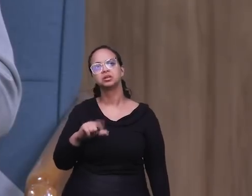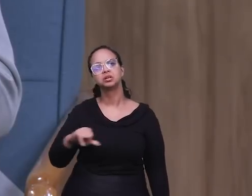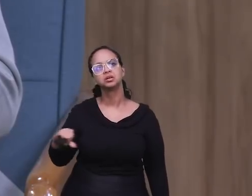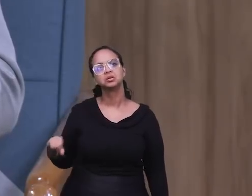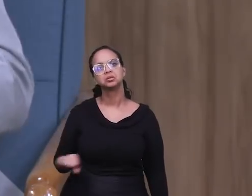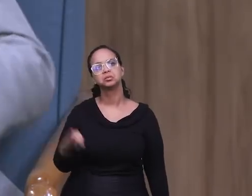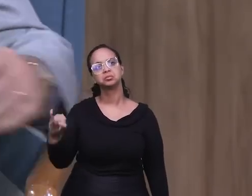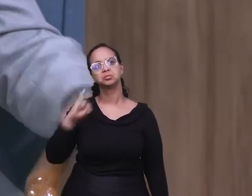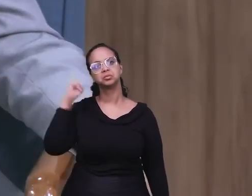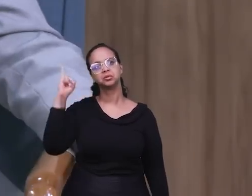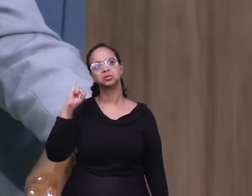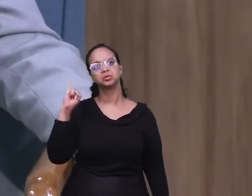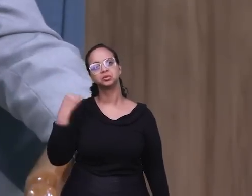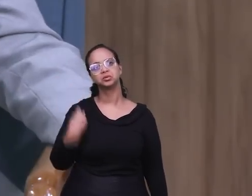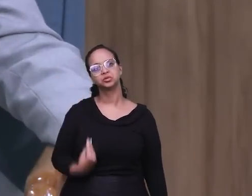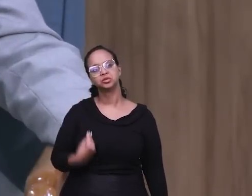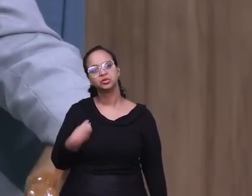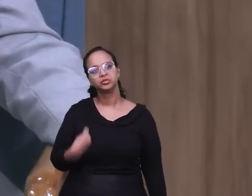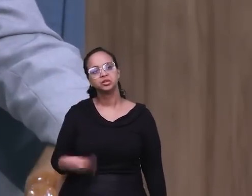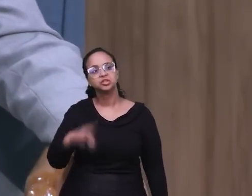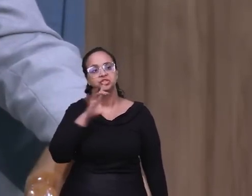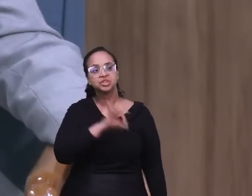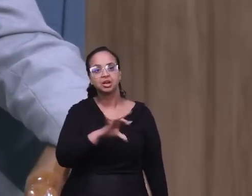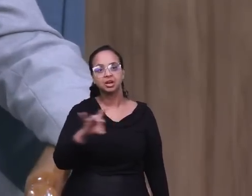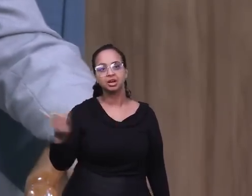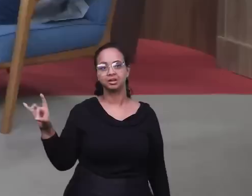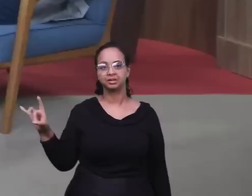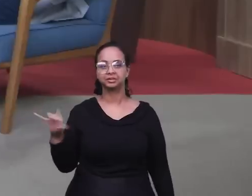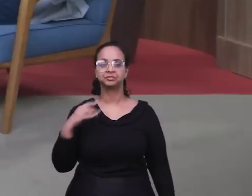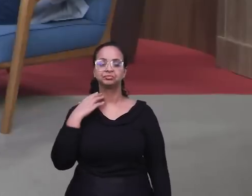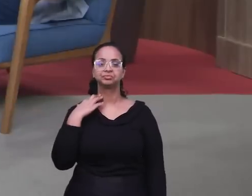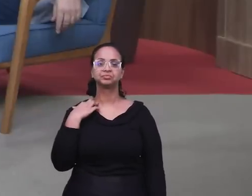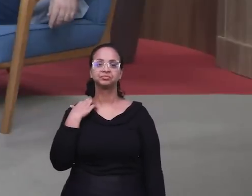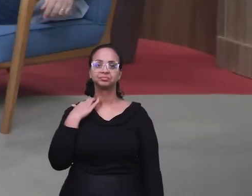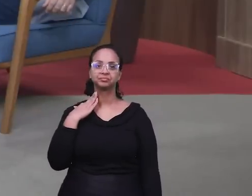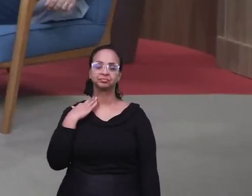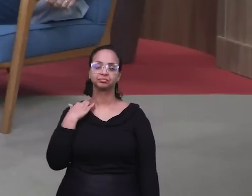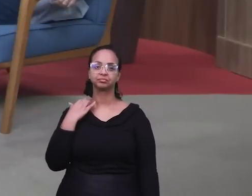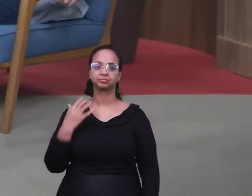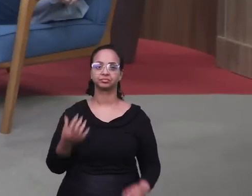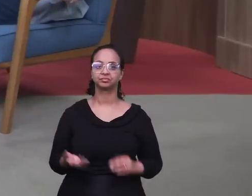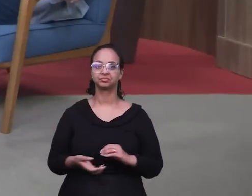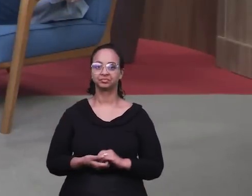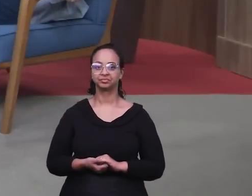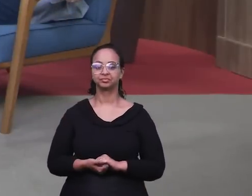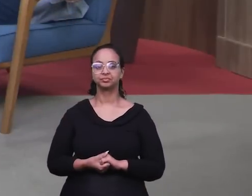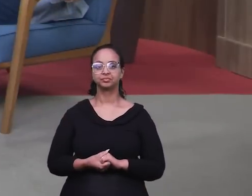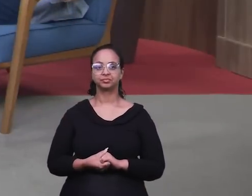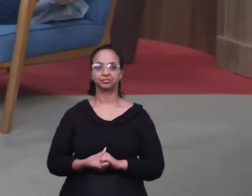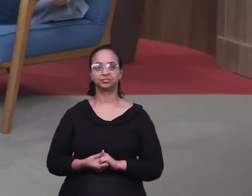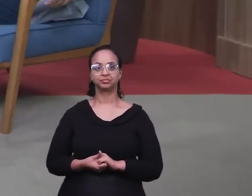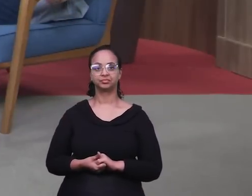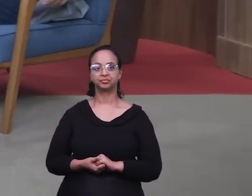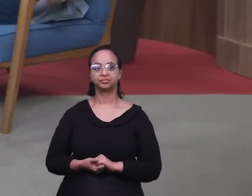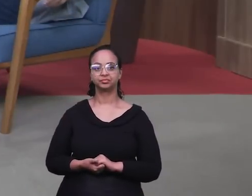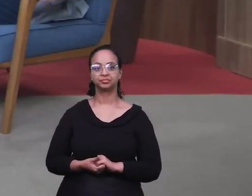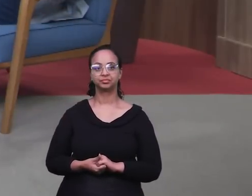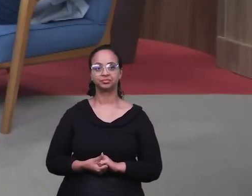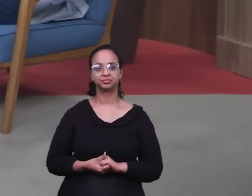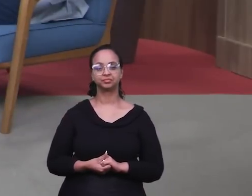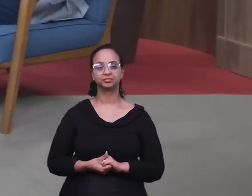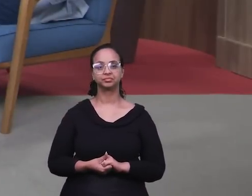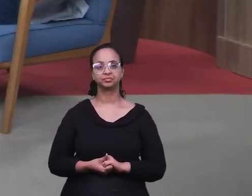sido importante na vida de cada um de nós. Bom, a gente vai agora dar